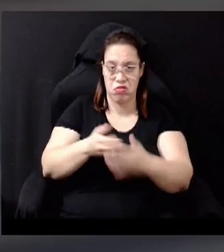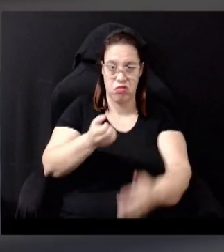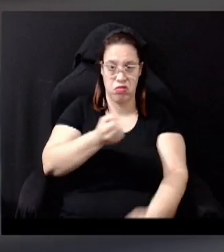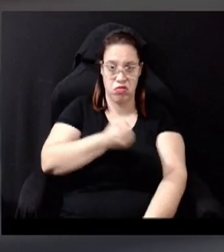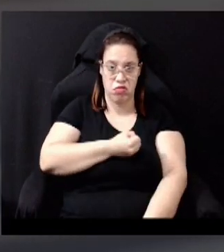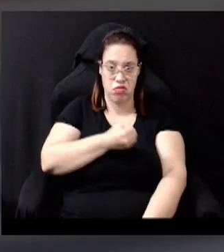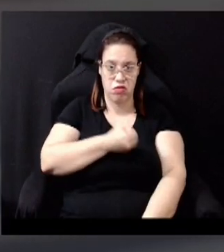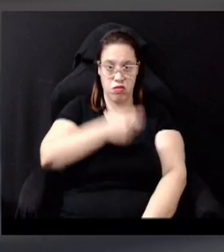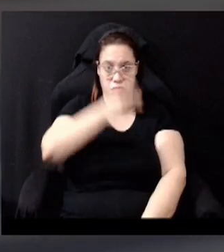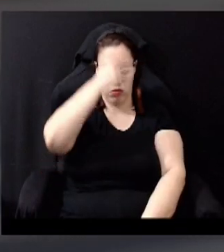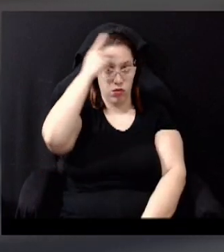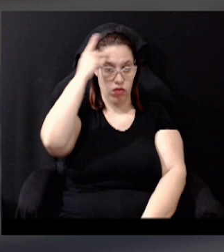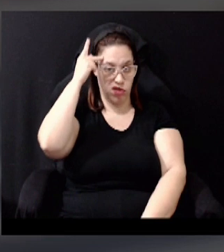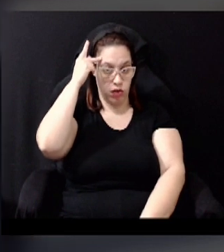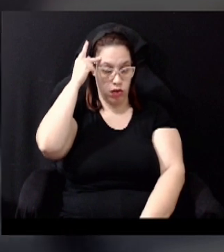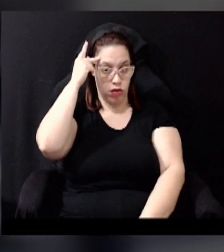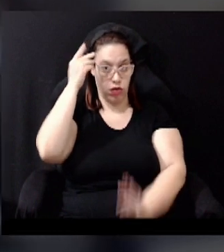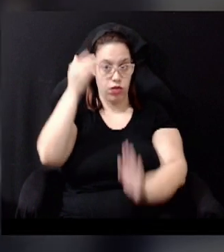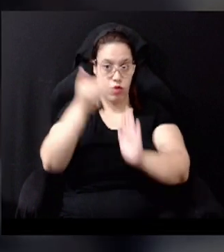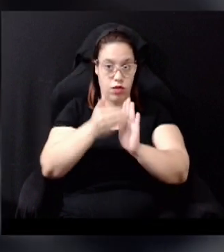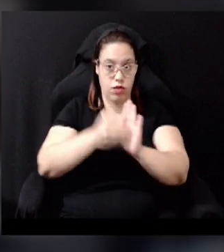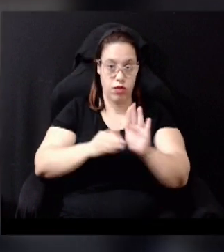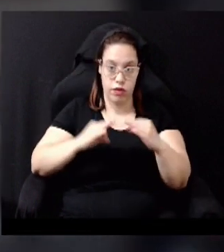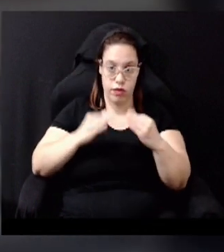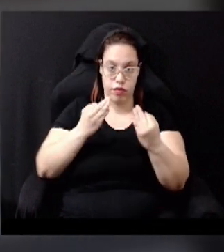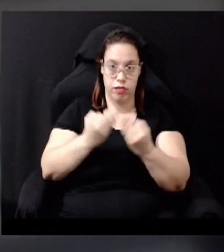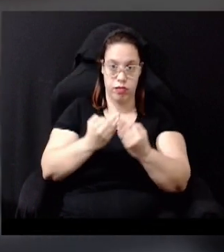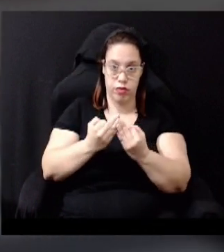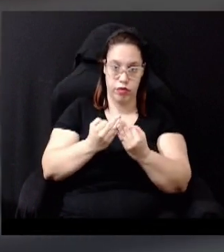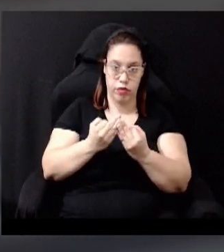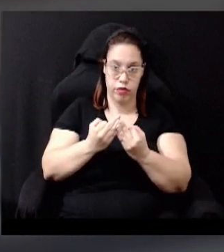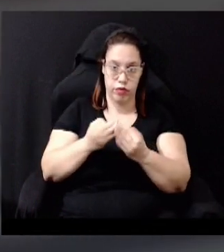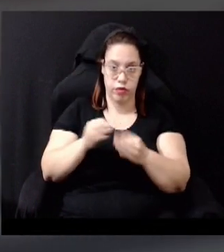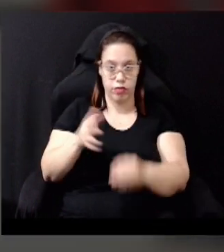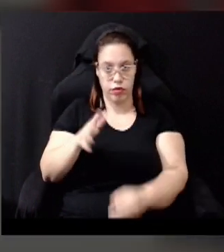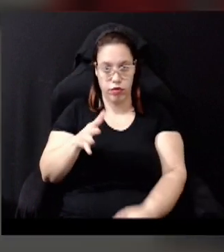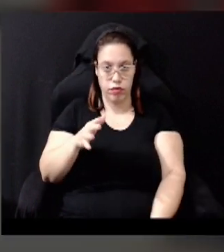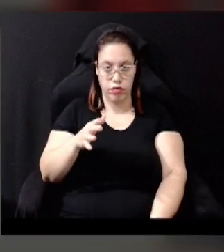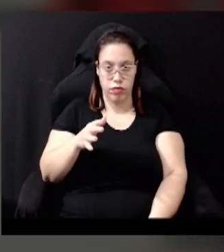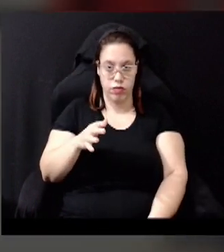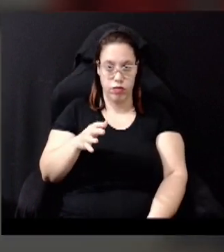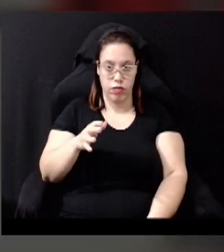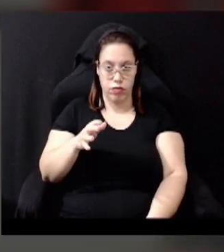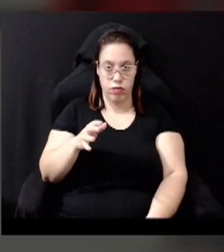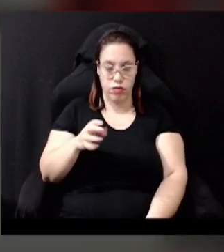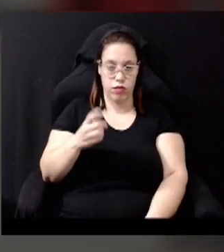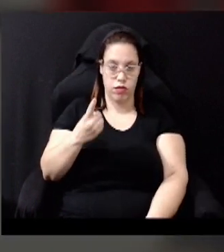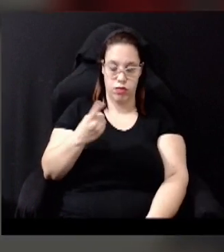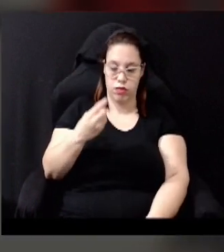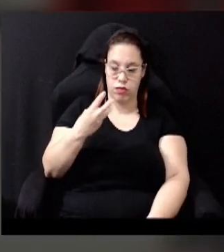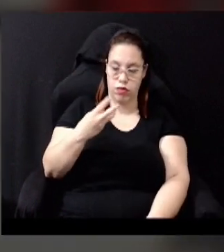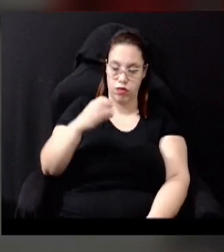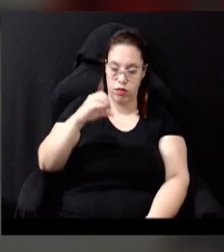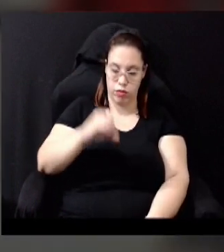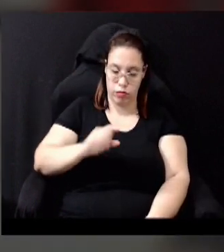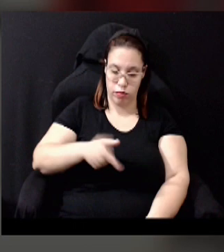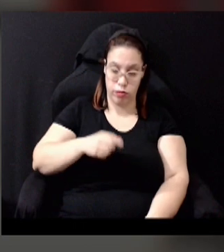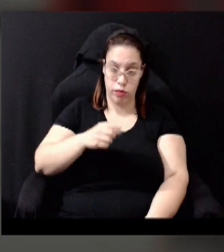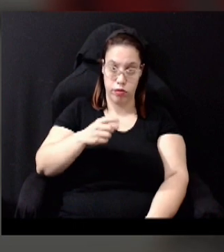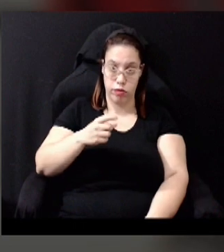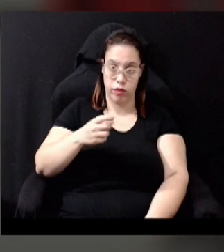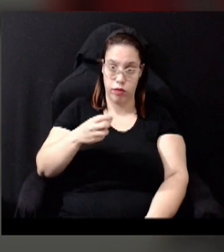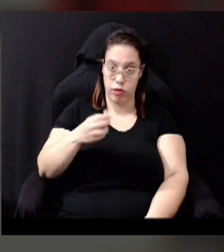na composição familiar. Essas recebem 30 UFIX, o equivalente a R$